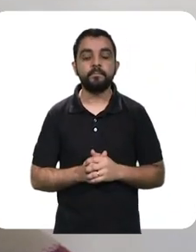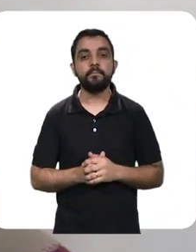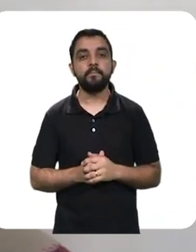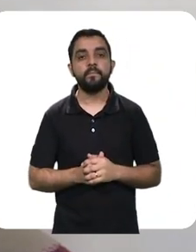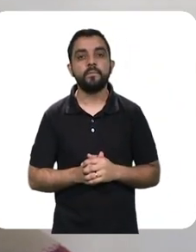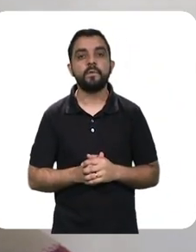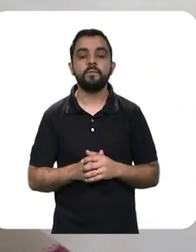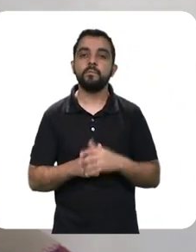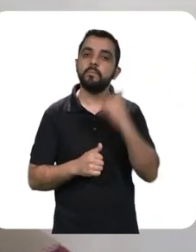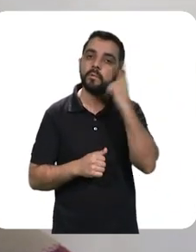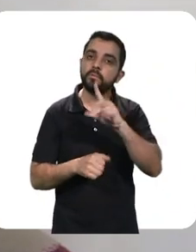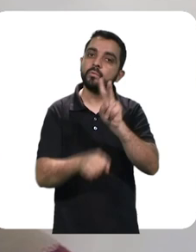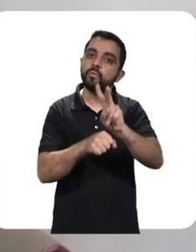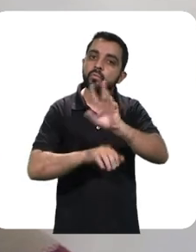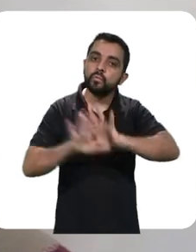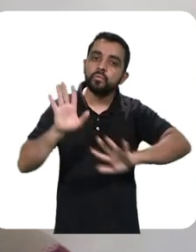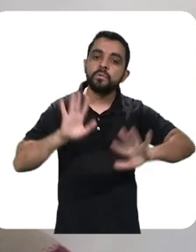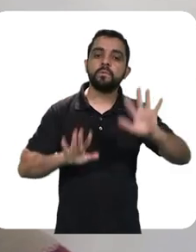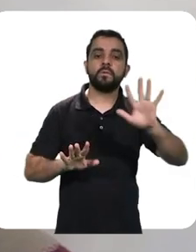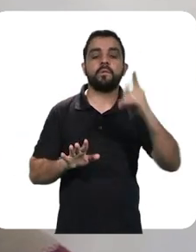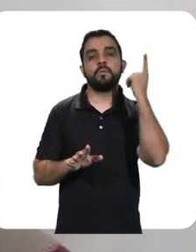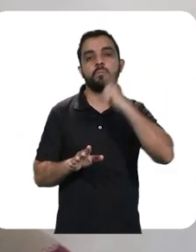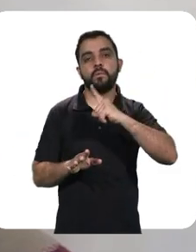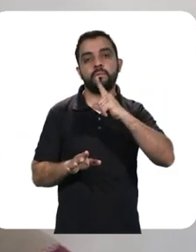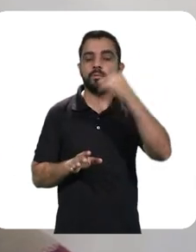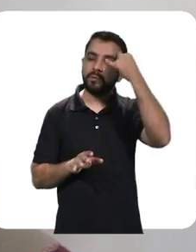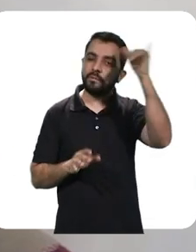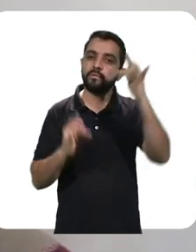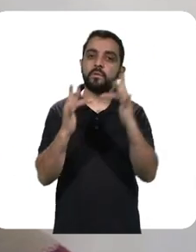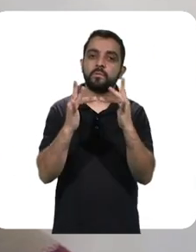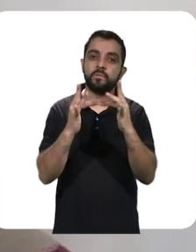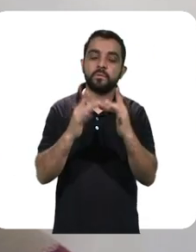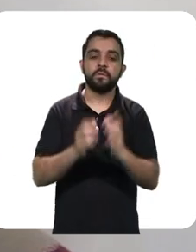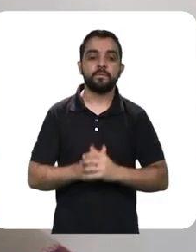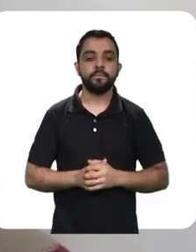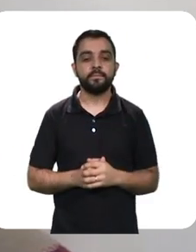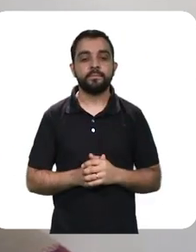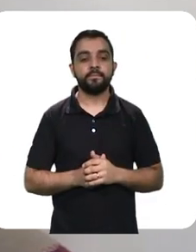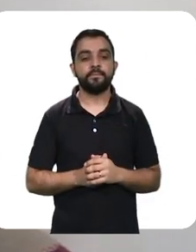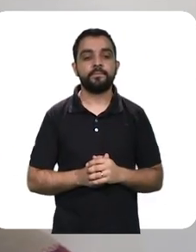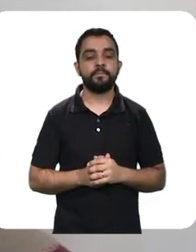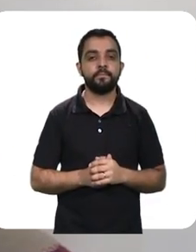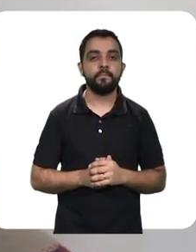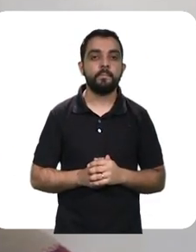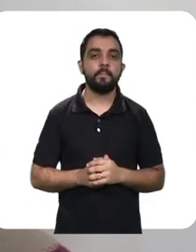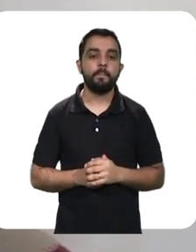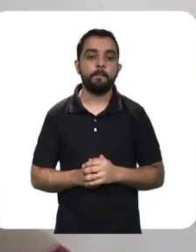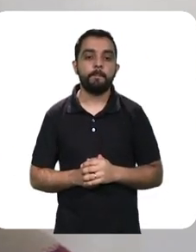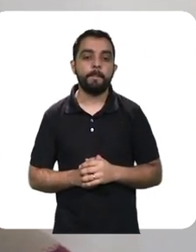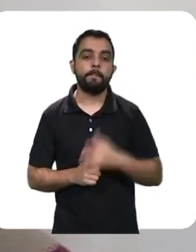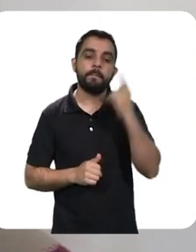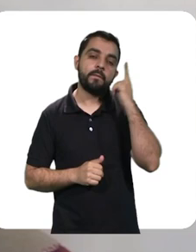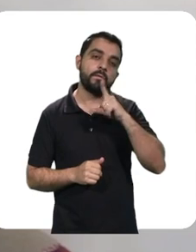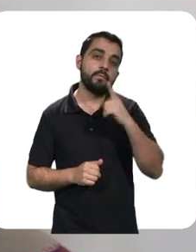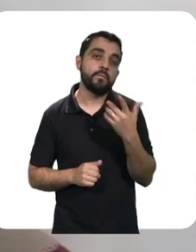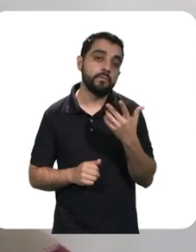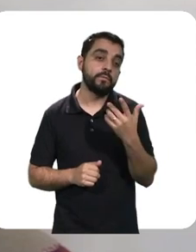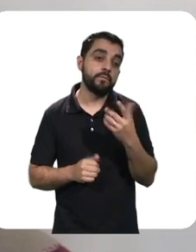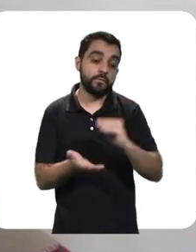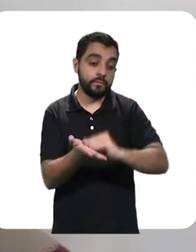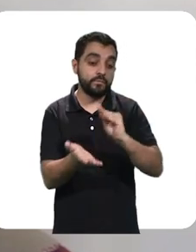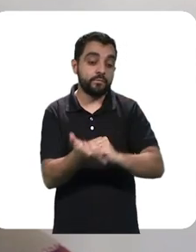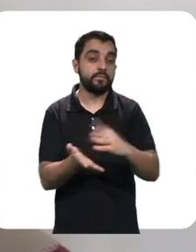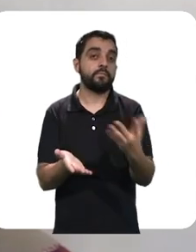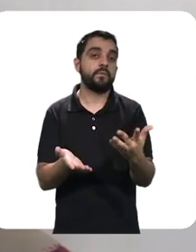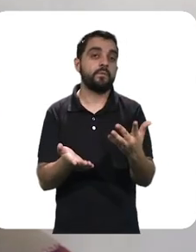acontecendo aí de forma adequada com relação ao rastreamento de contato, que é um fator decisivo para a contenção da pandemia e que eu não